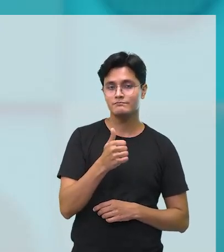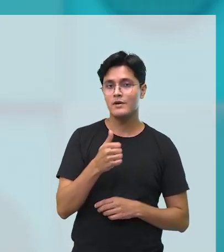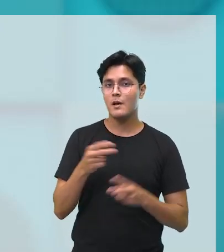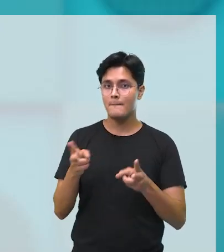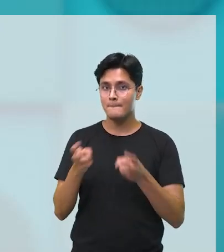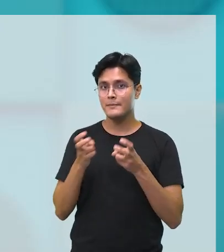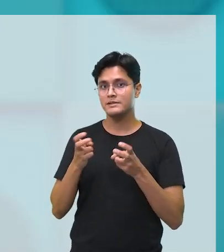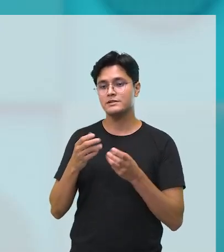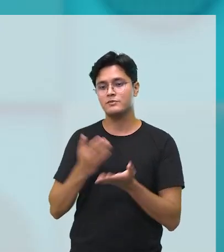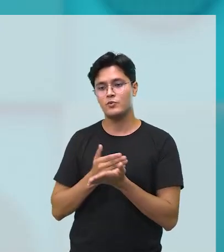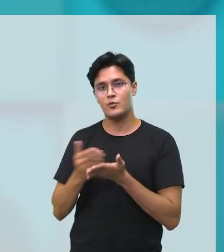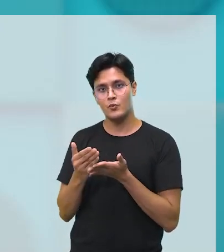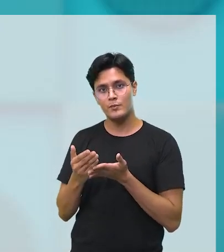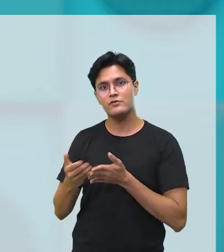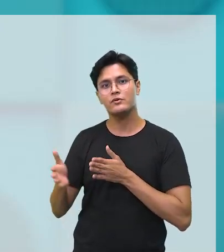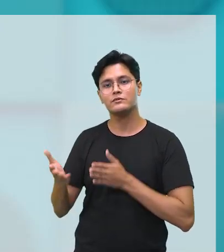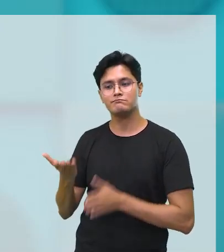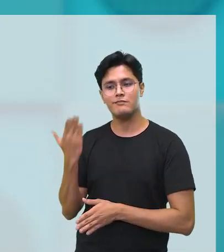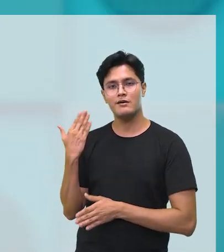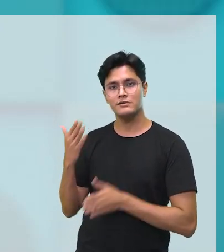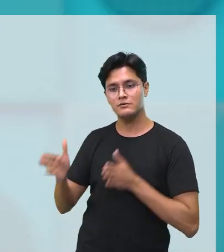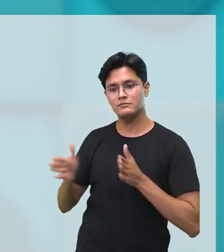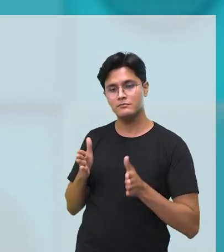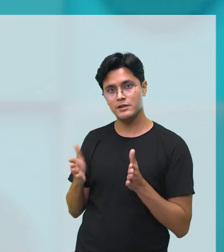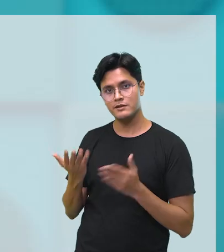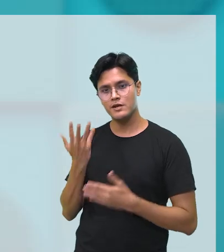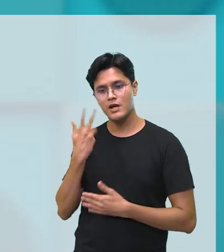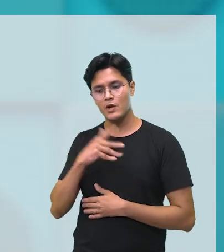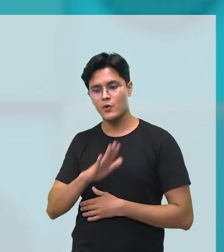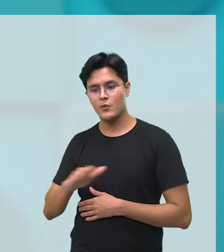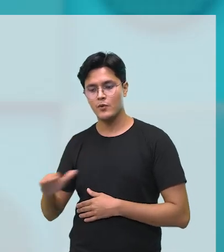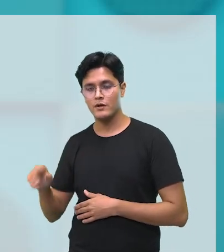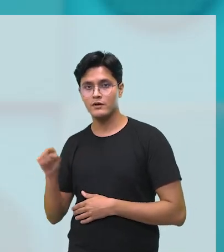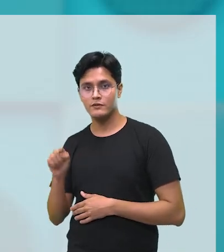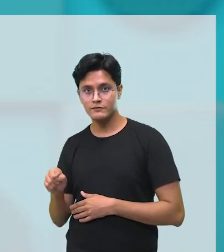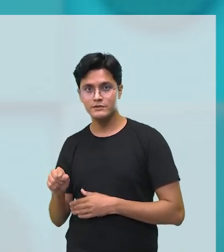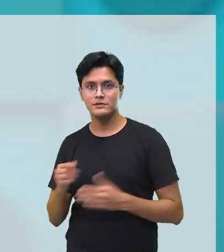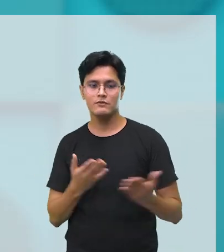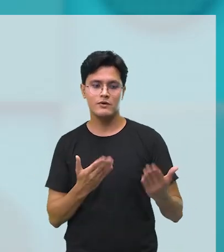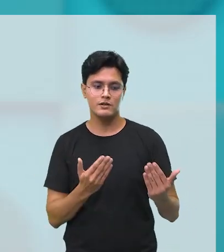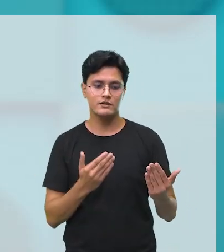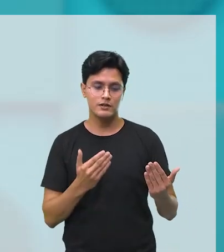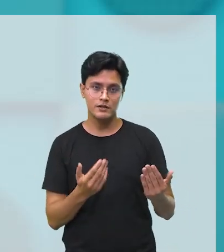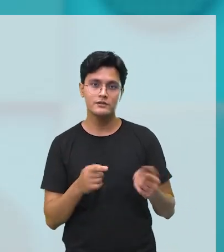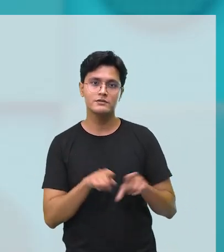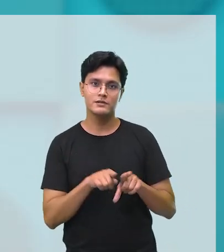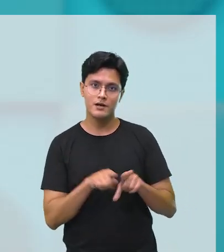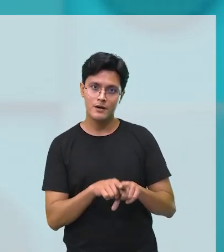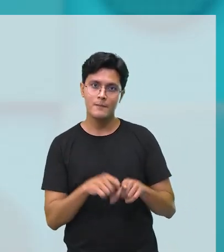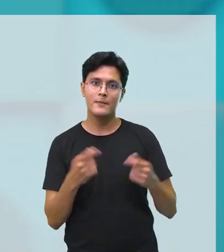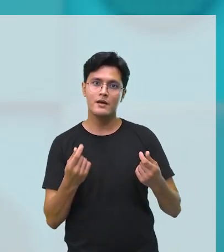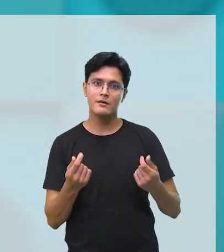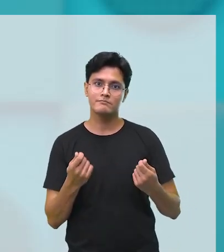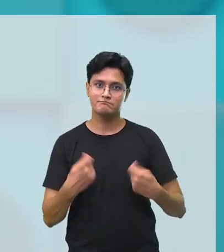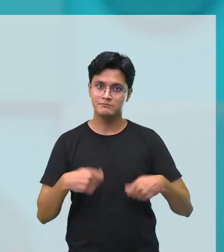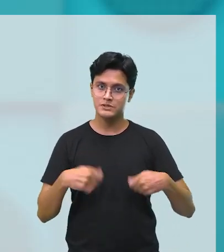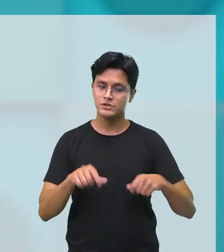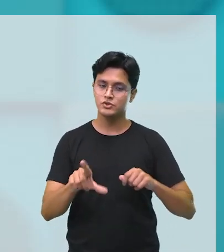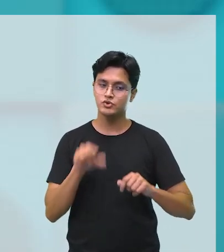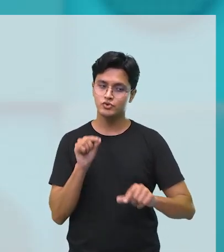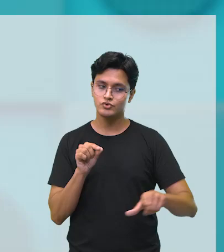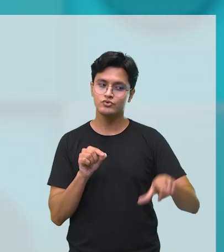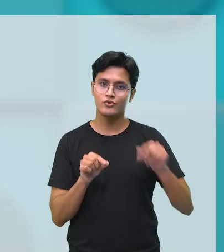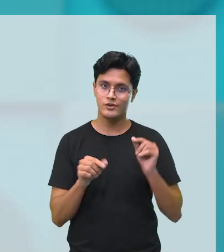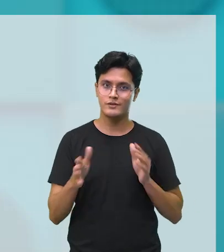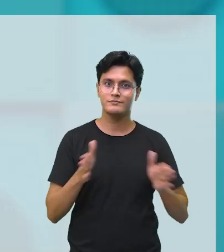infância e agora nesse poema a gente pode já pegar um pouquinho mais da adolescência, a questão das escolhas na adolescência, quanto é difícil as escolhas